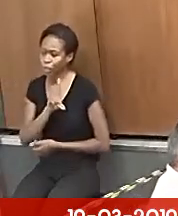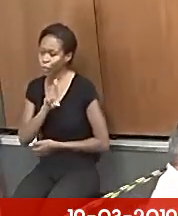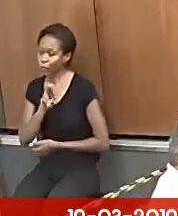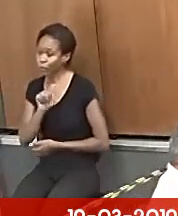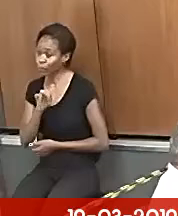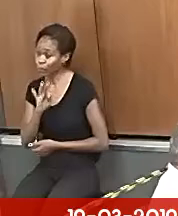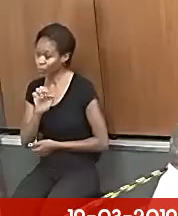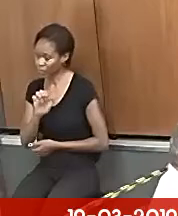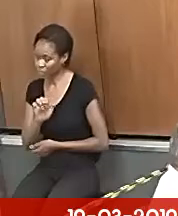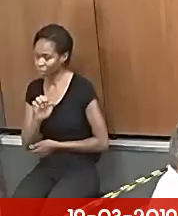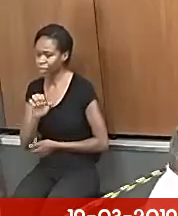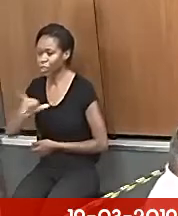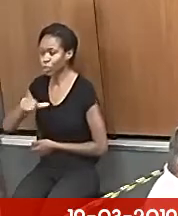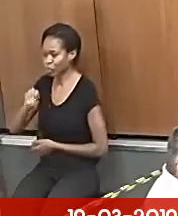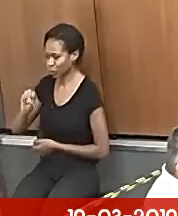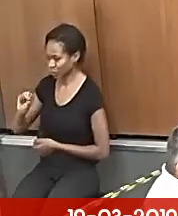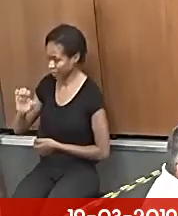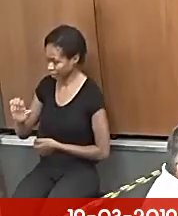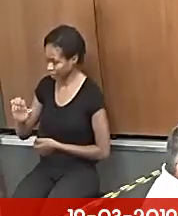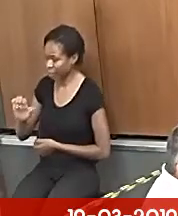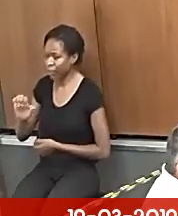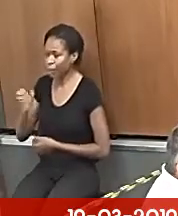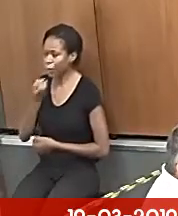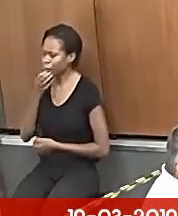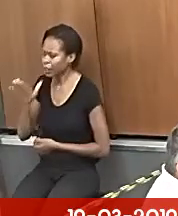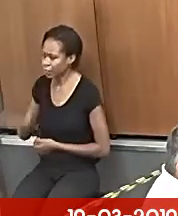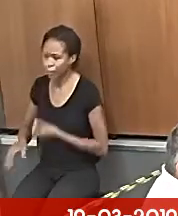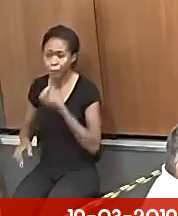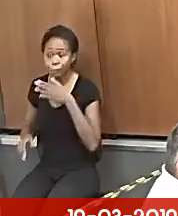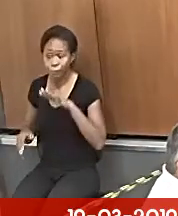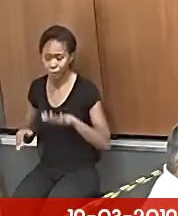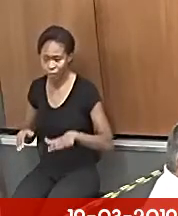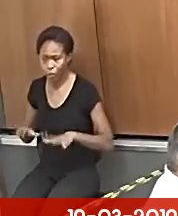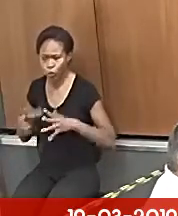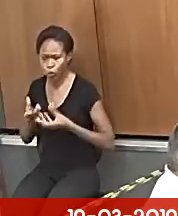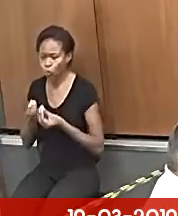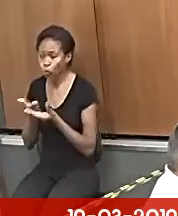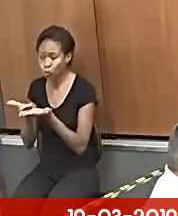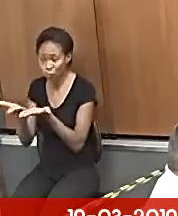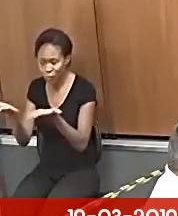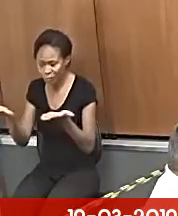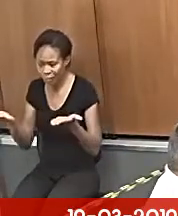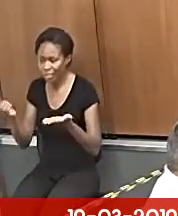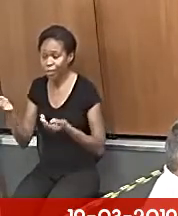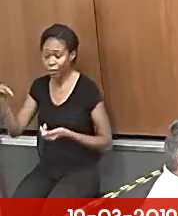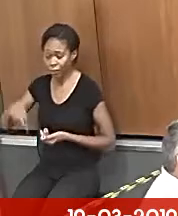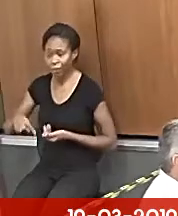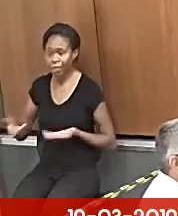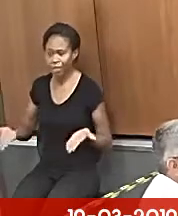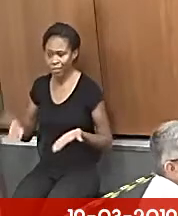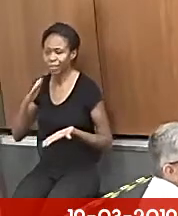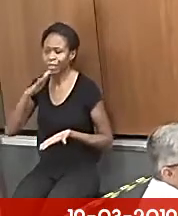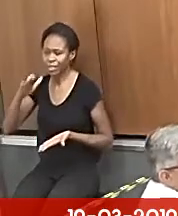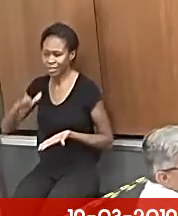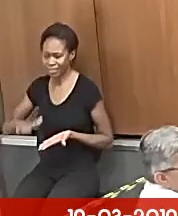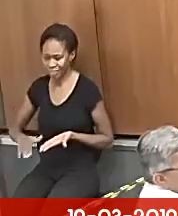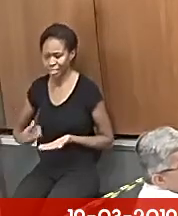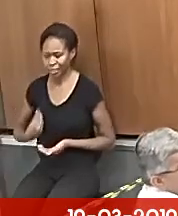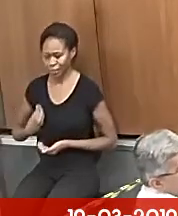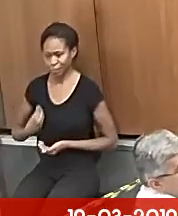taseg m todos aqueles que nesta tarde vem engrandecer esta